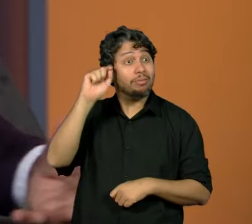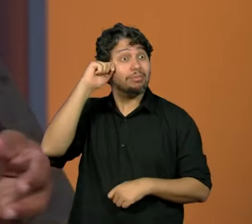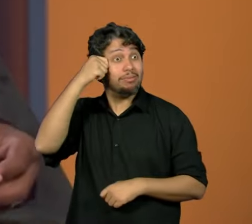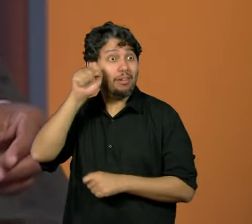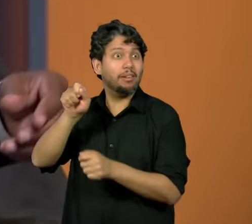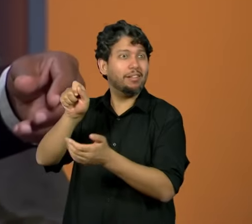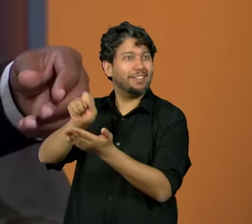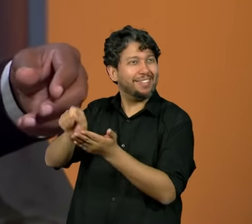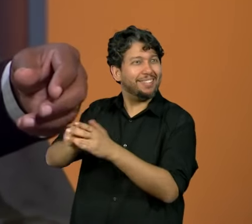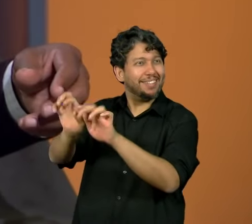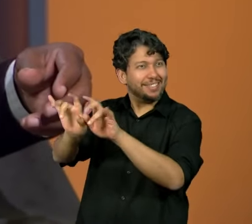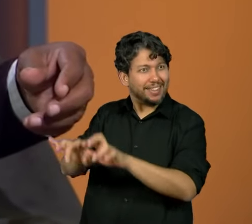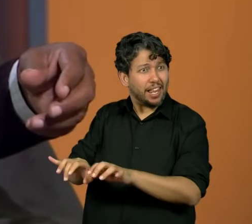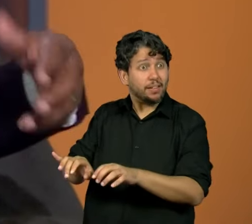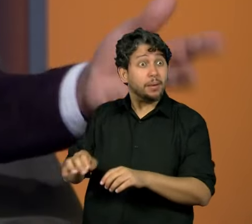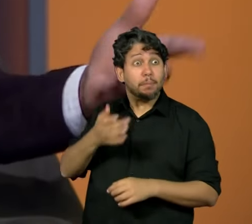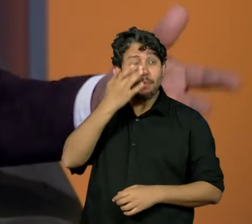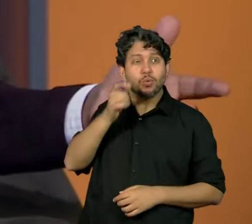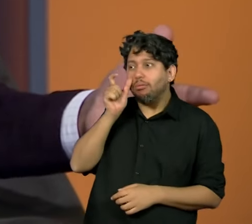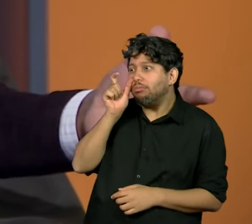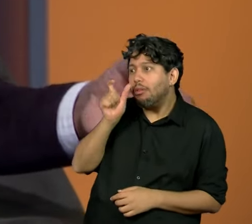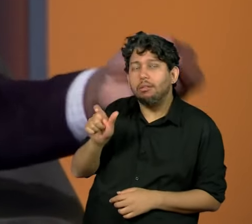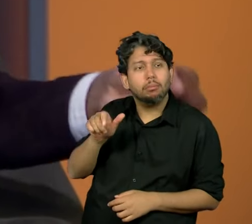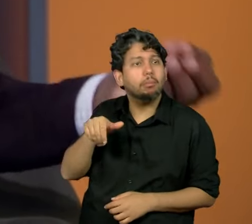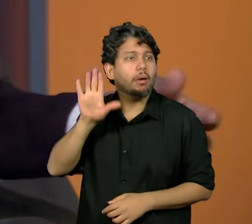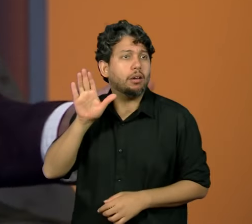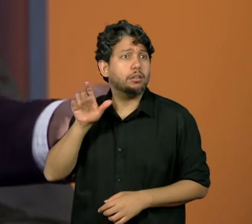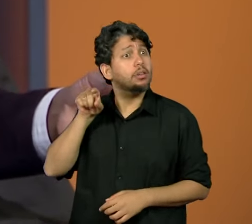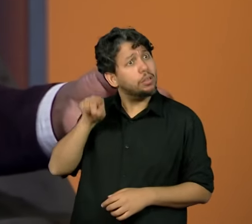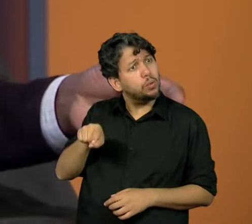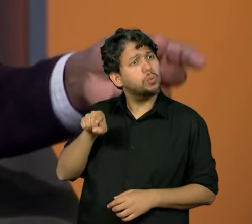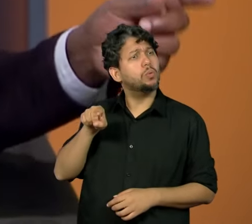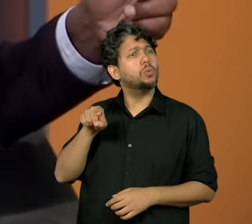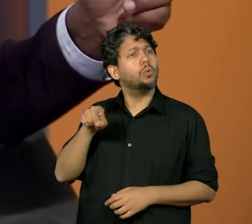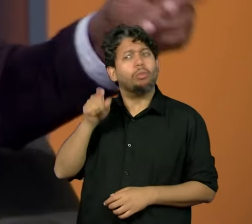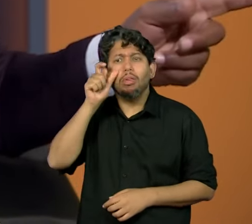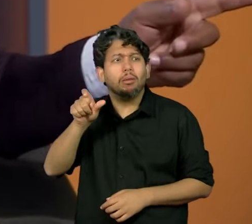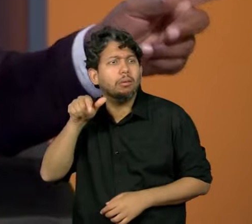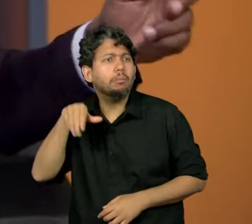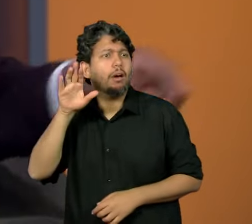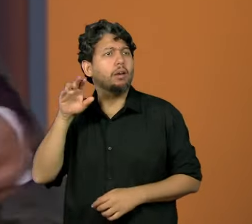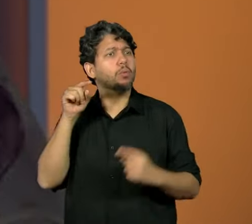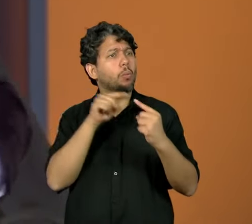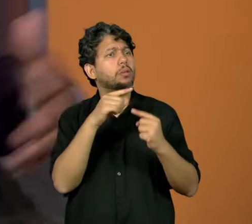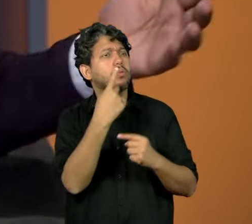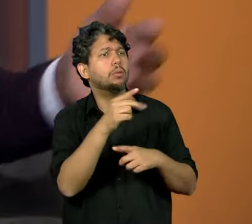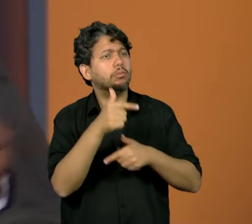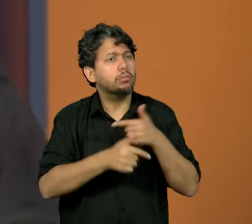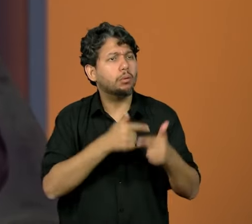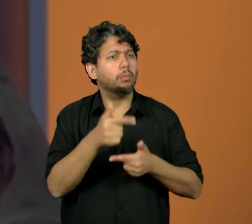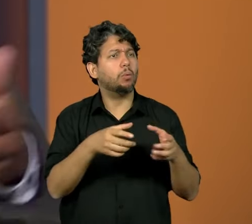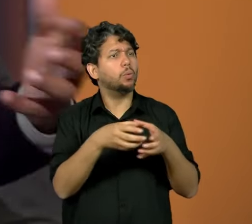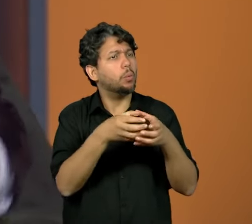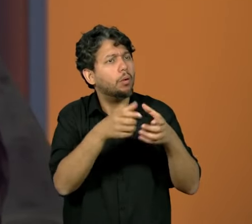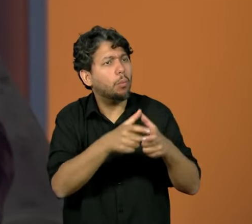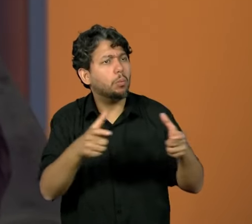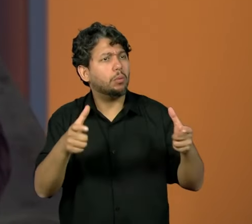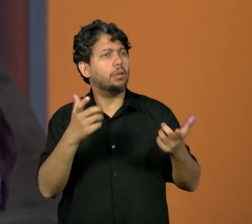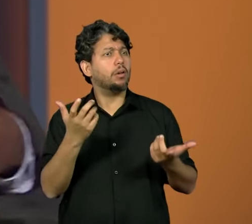aos negros, se constitui numa ferramenta importante para o seu trabalho de coletivo se expandir,